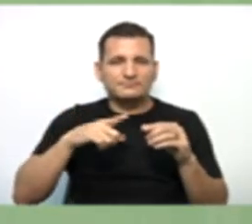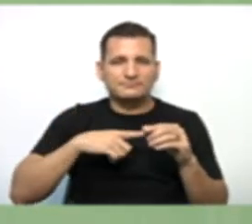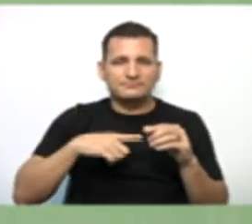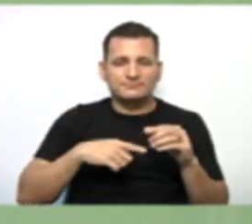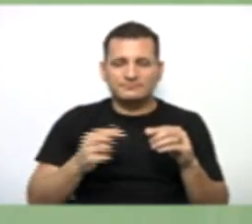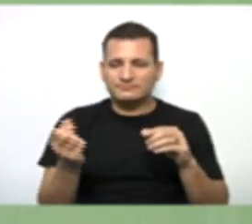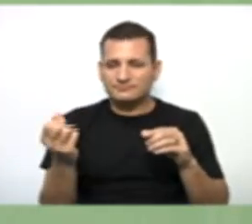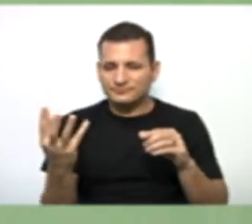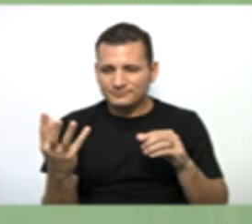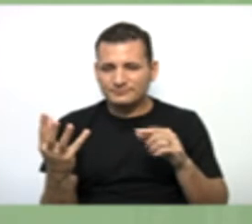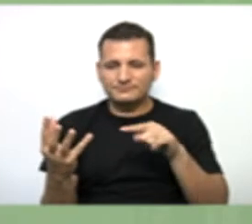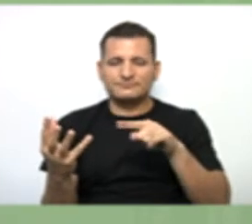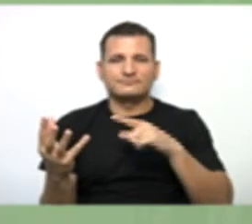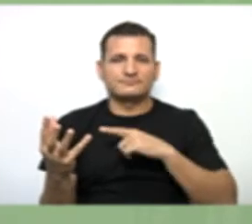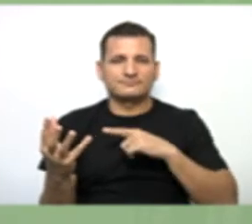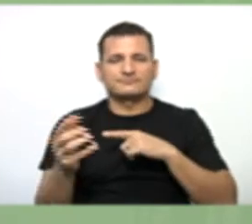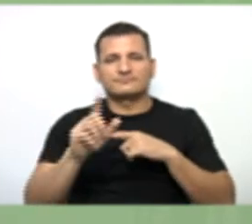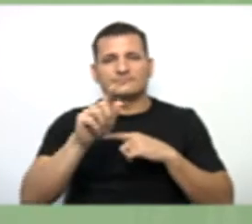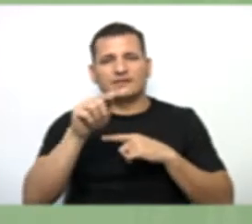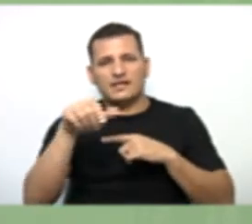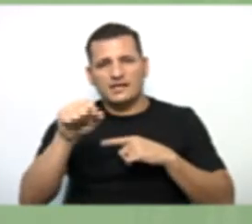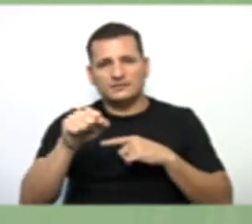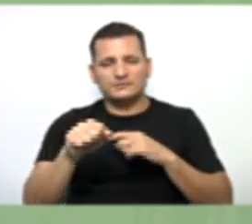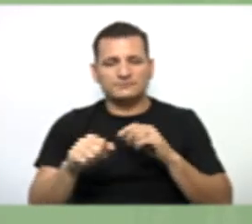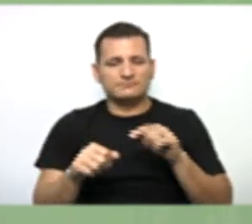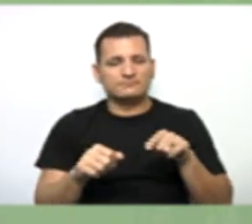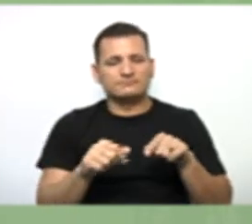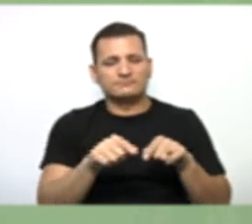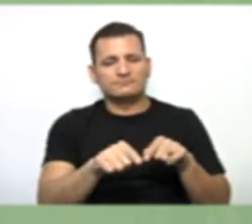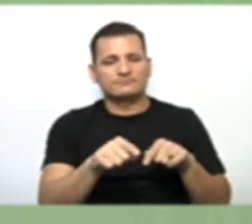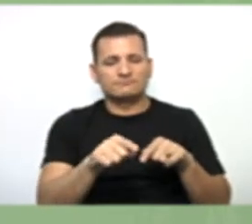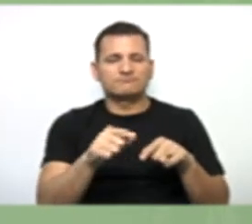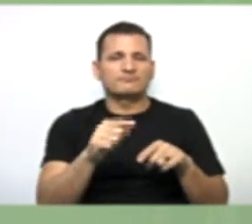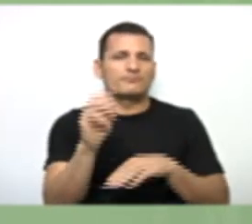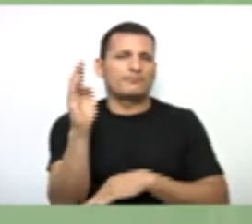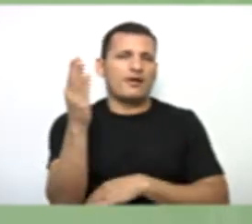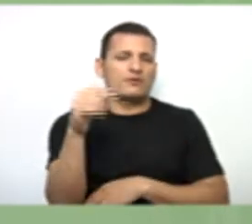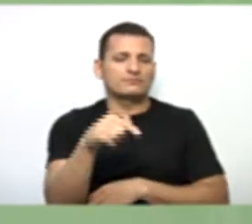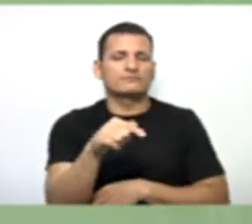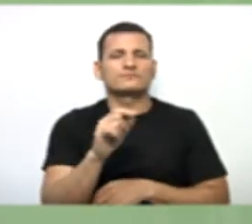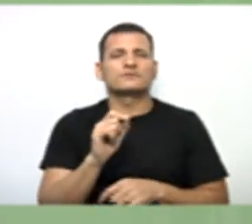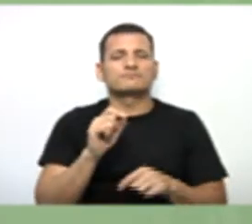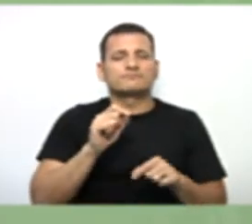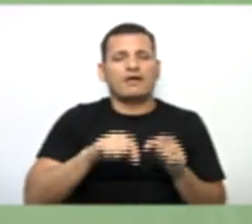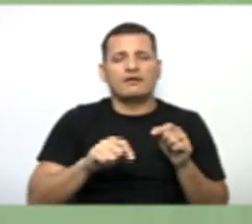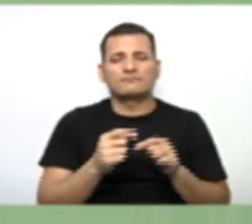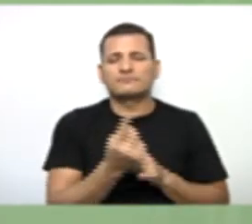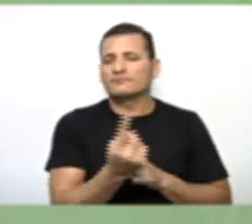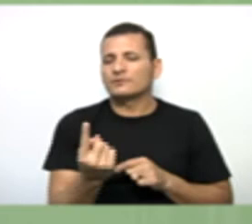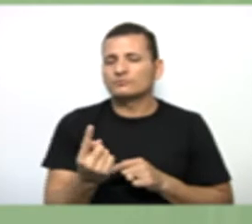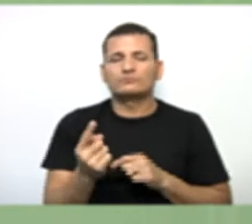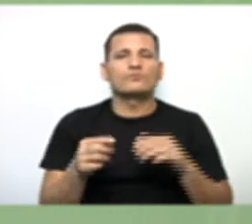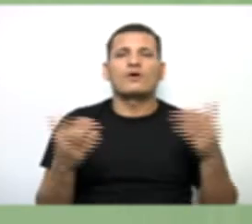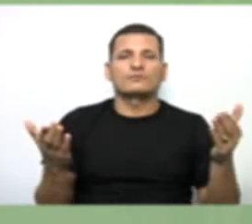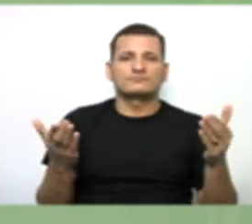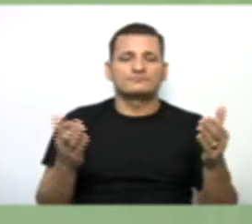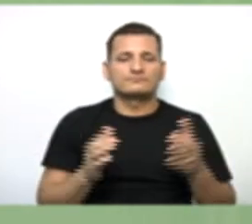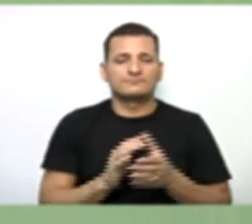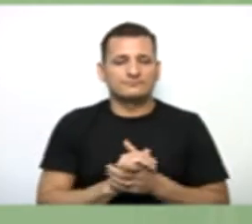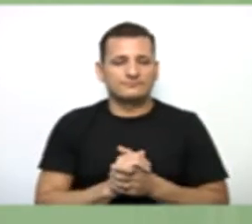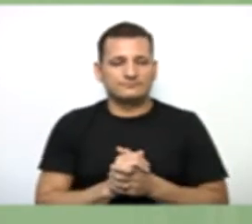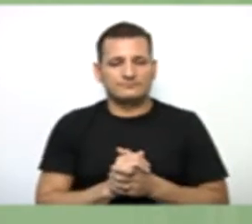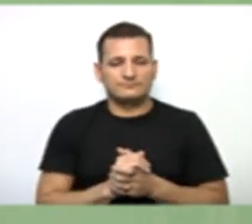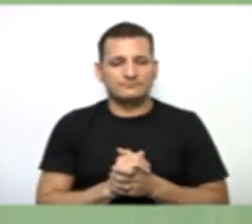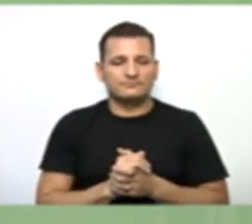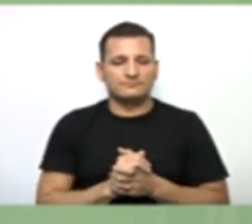lamparina e querosene, um aquecedor a gás e um feixe de lenha seca, o que você acenderia primeiro? Olha lá, teve